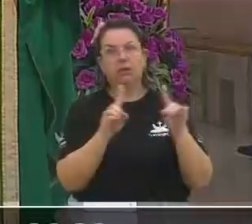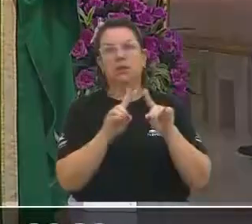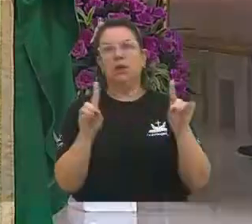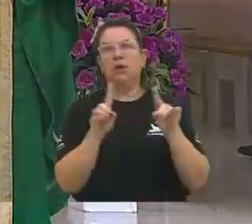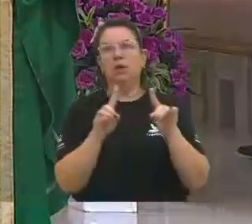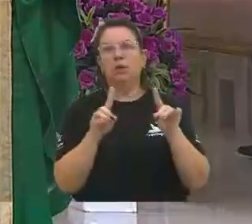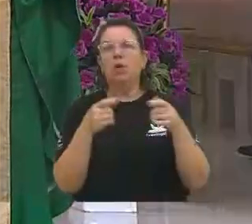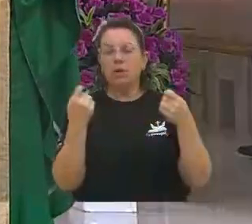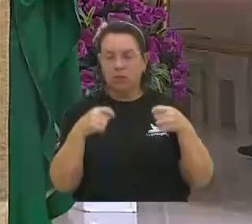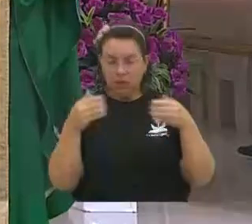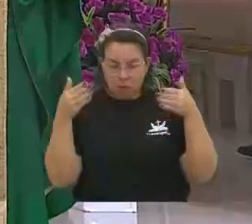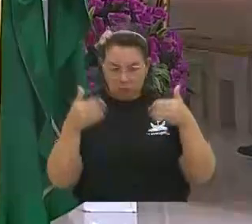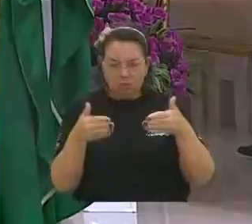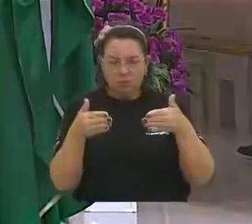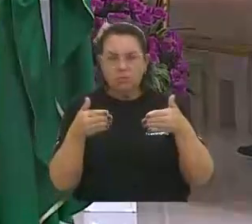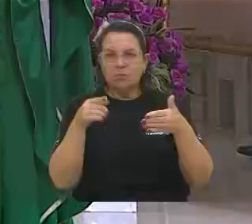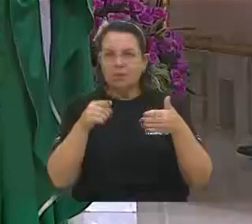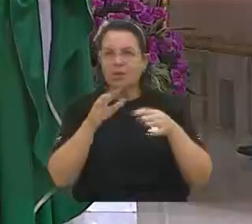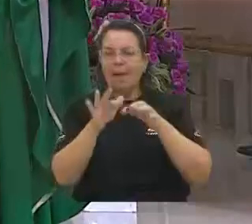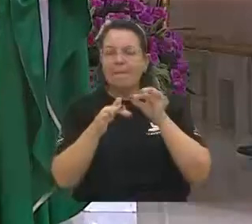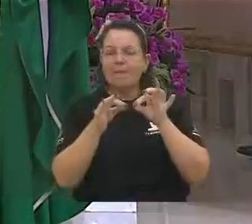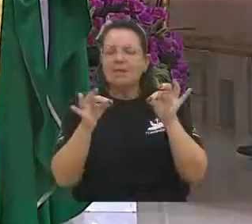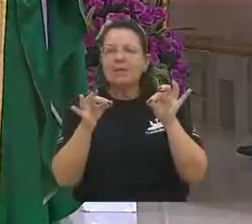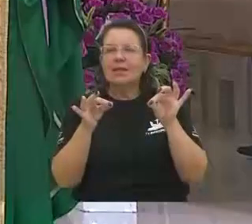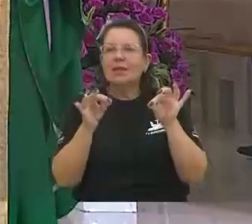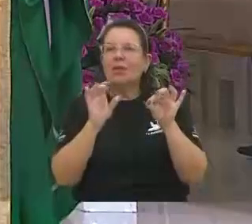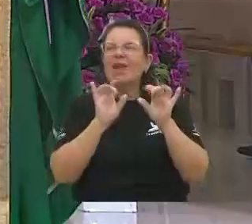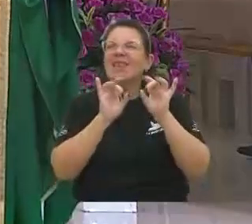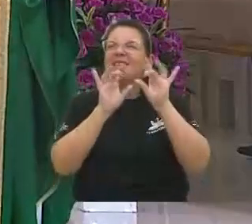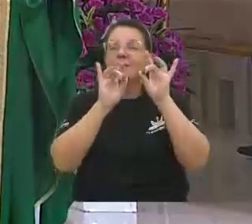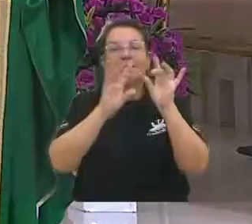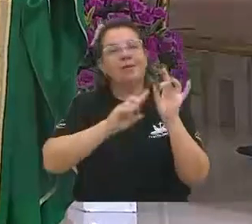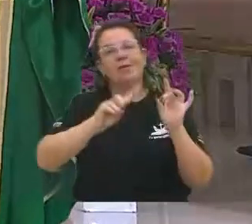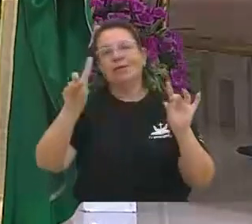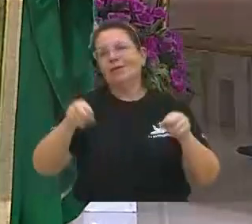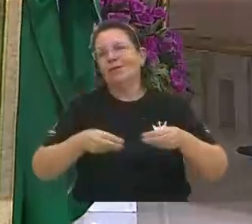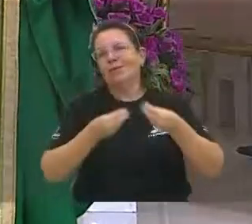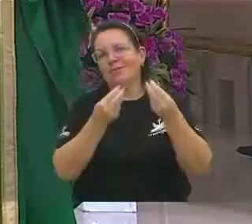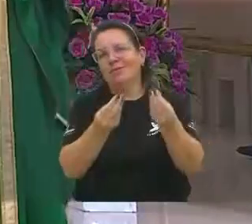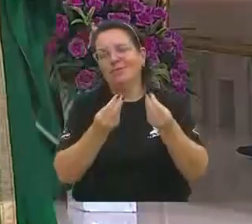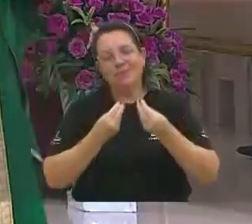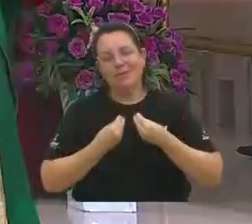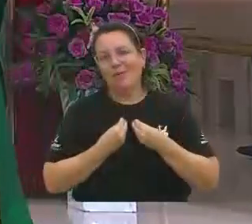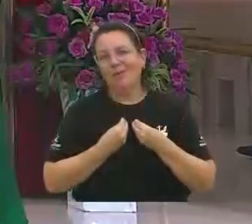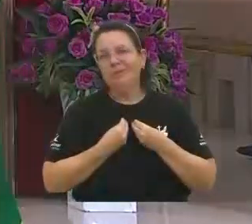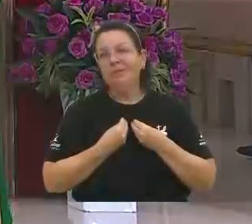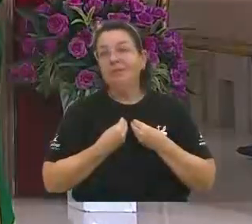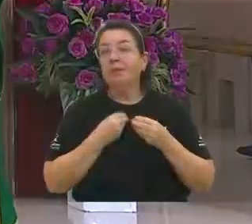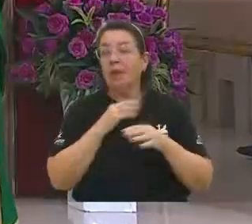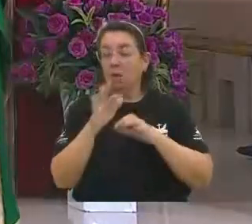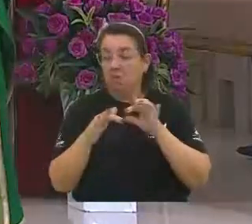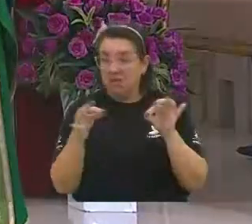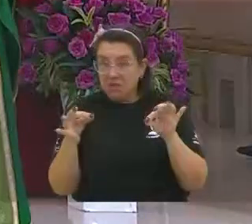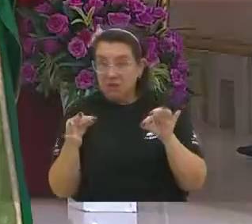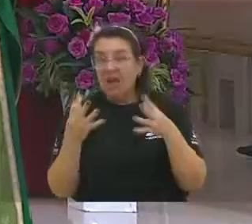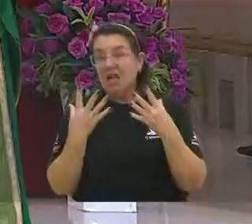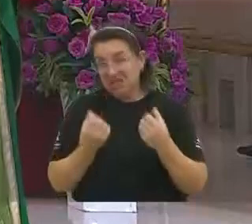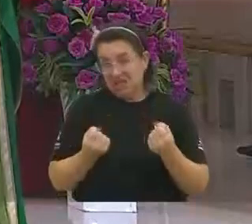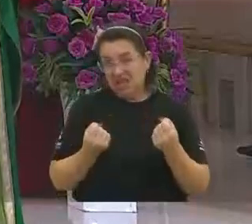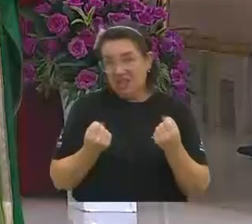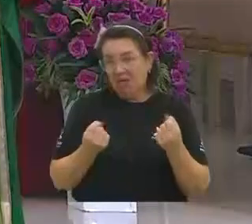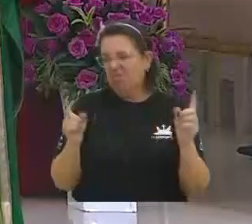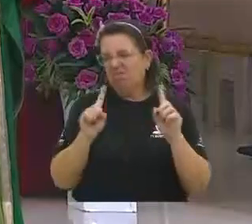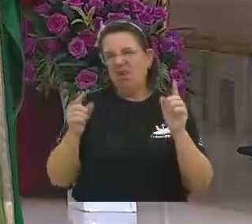dessa dádiva de Deus é um presente dádiva é presente e presente a gente pode aceitar ou